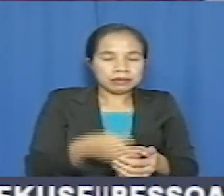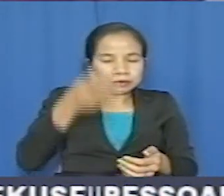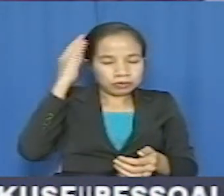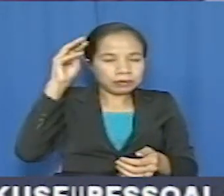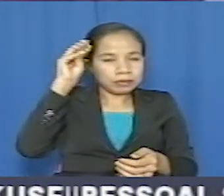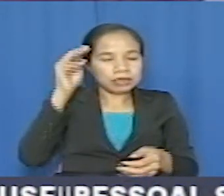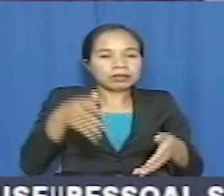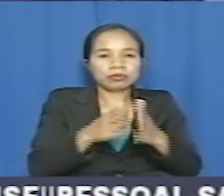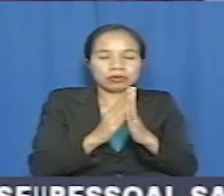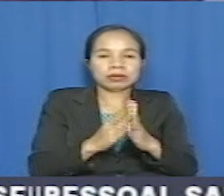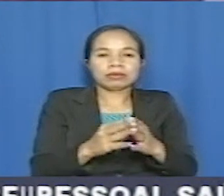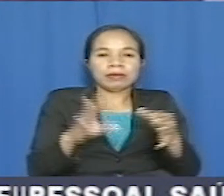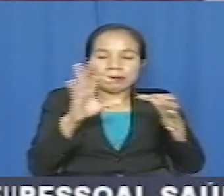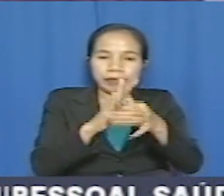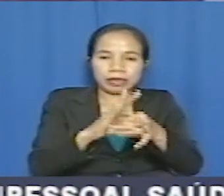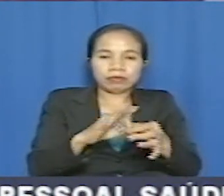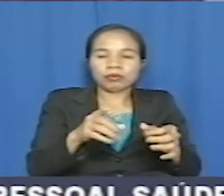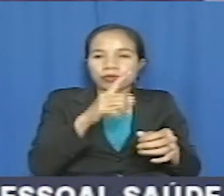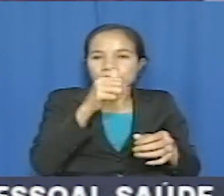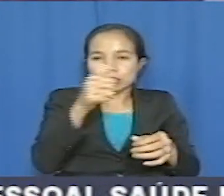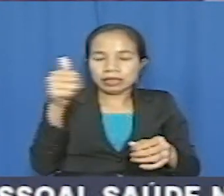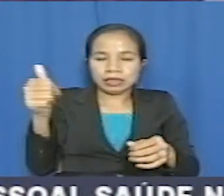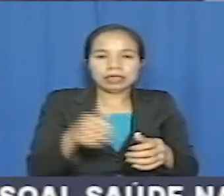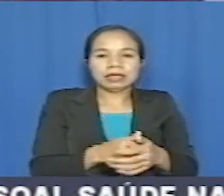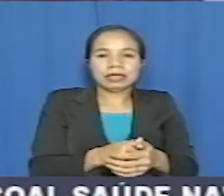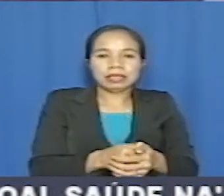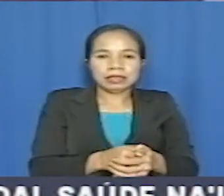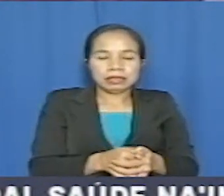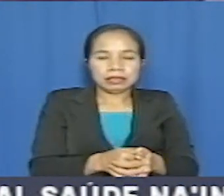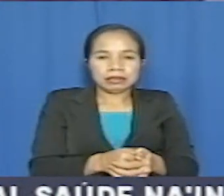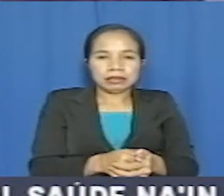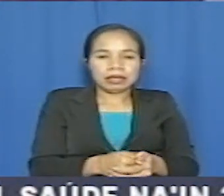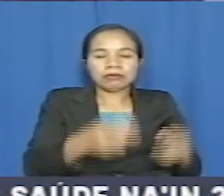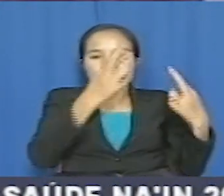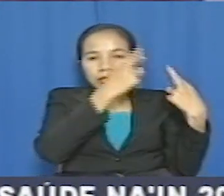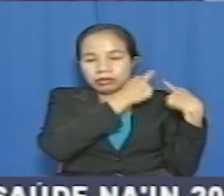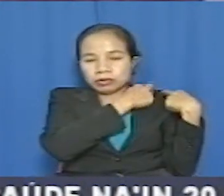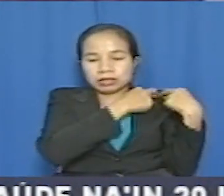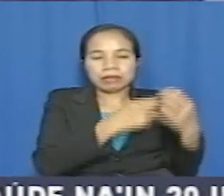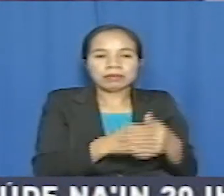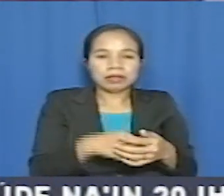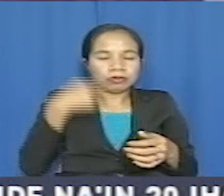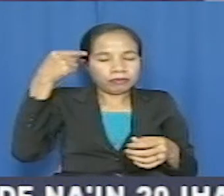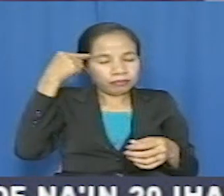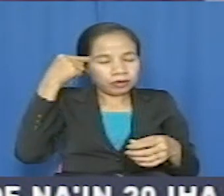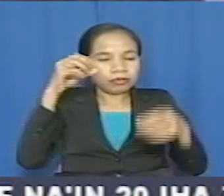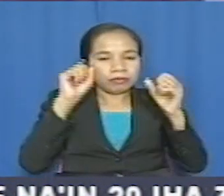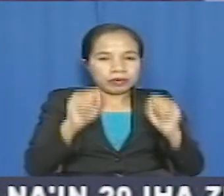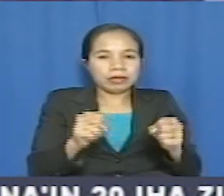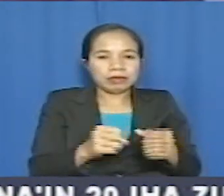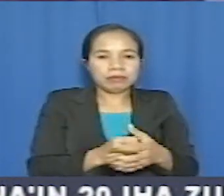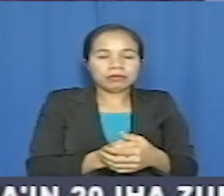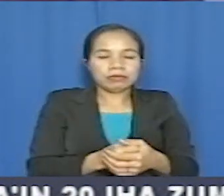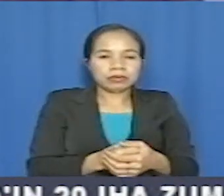membro do governo, ira, que toma atenção, baia, ministério ira. A tu, nem membro do governo, se era bela, mos, aproxima e